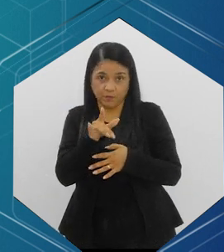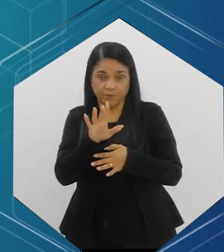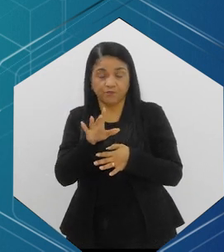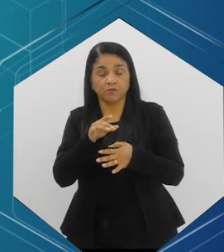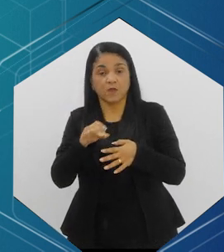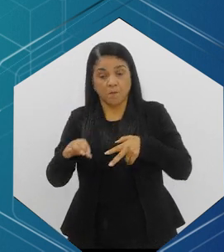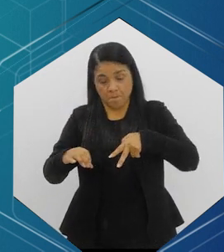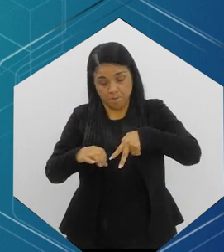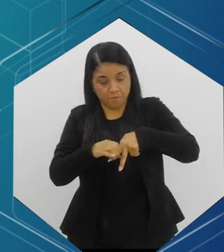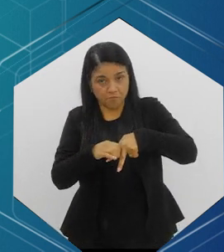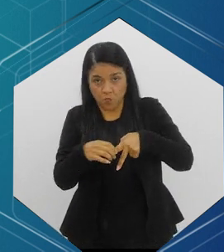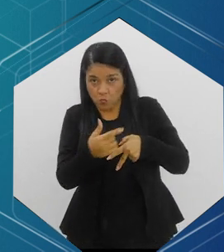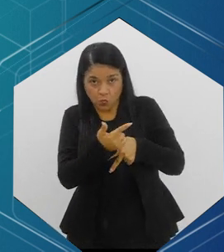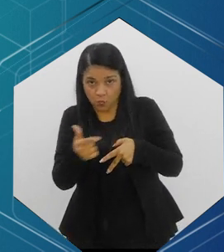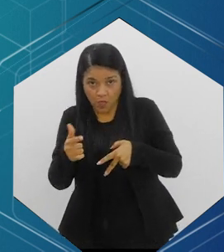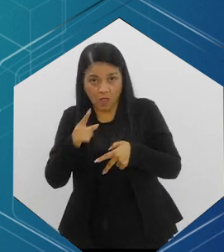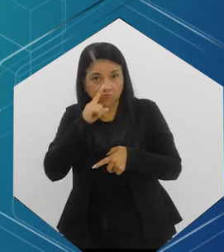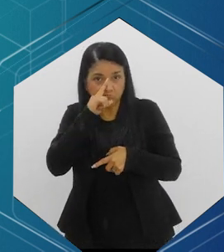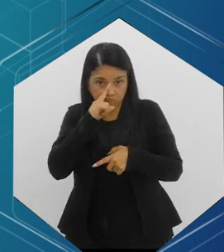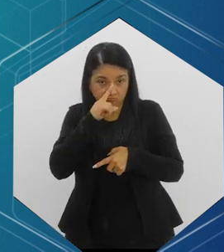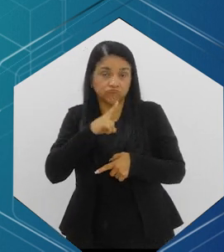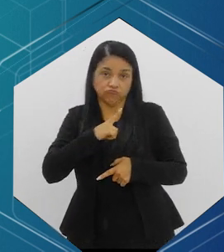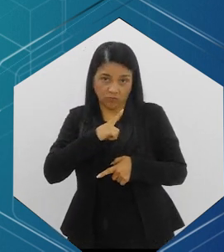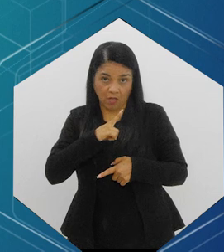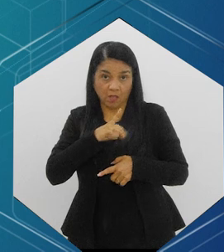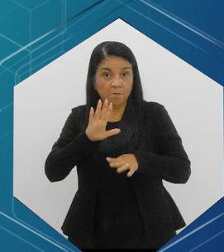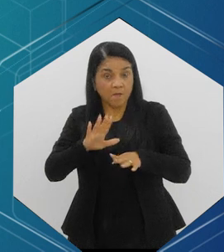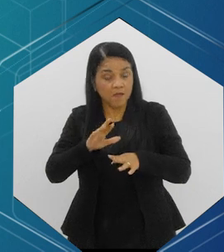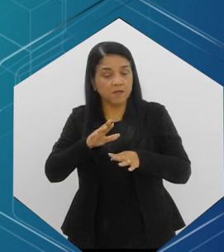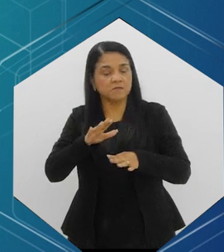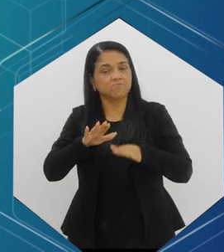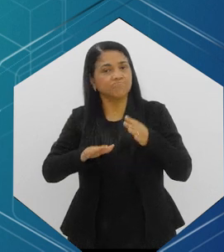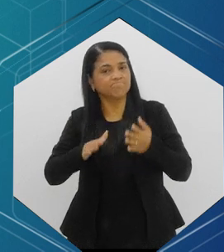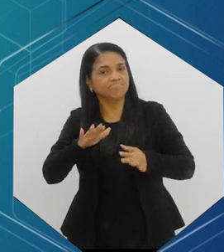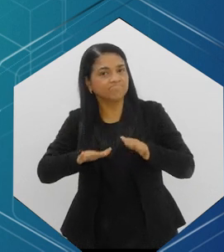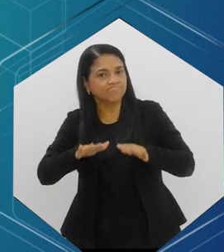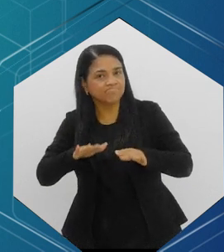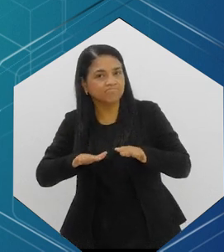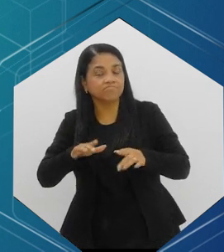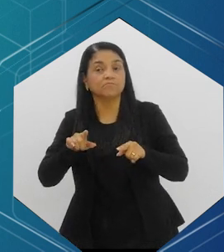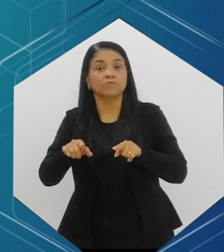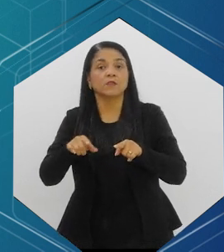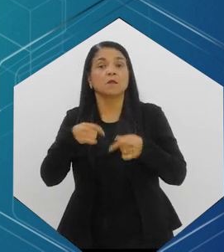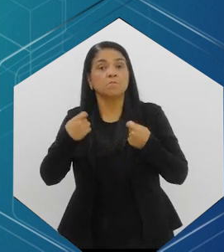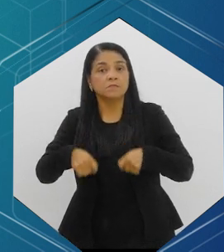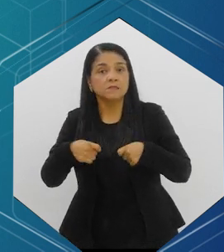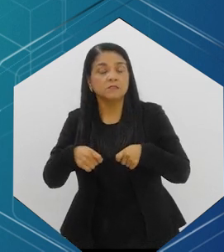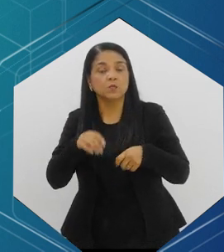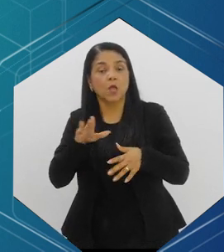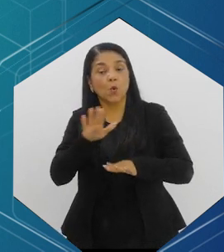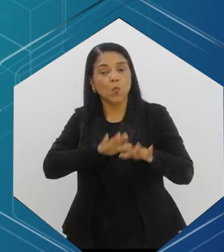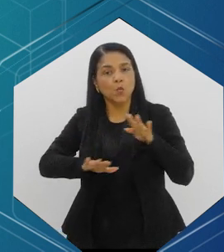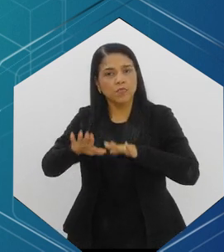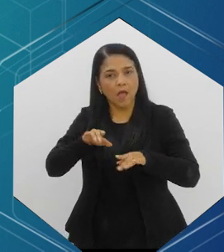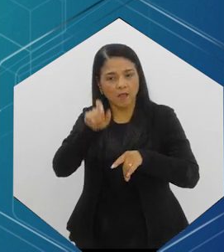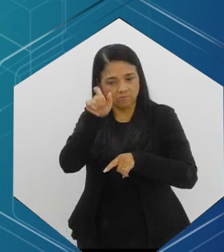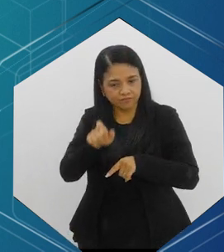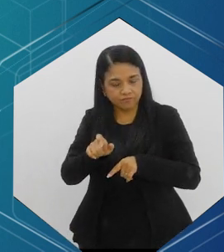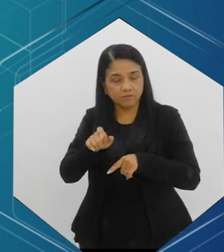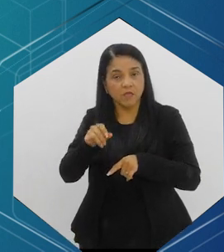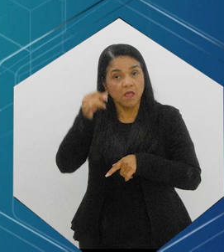uma protetização. O risco existe, mas já é um risco moderado. E aí, do mesmo jeito, a gente vai trabalhar